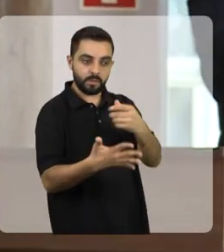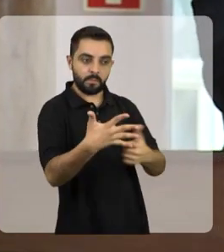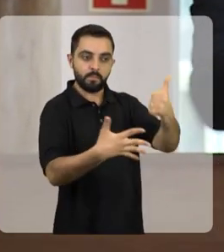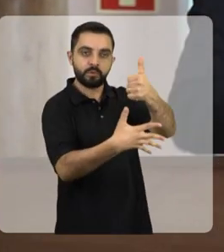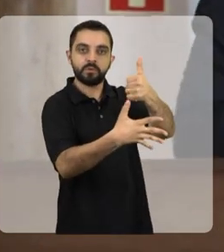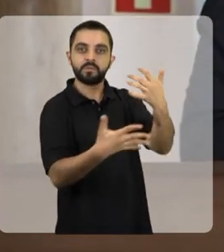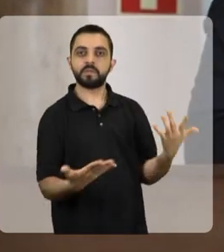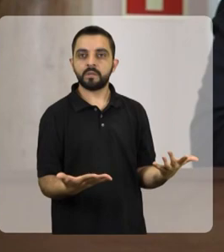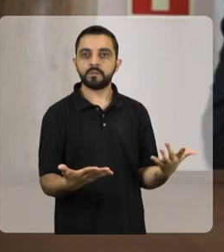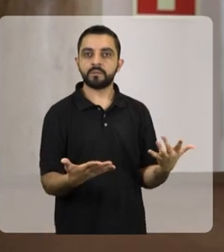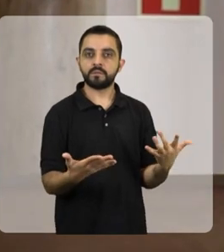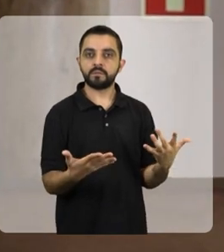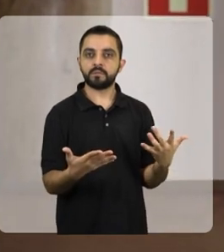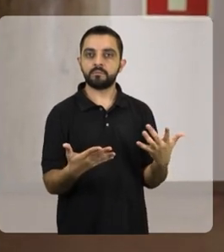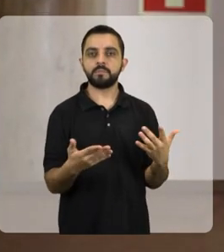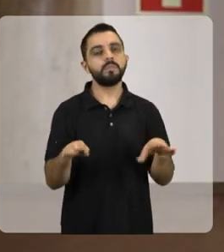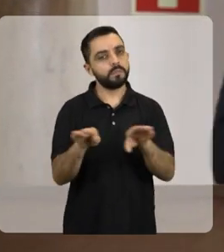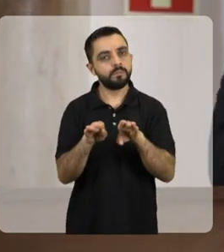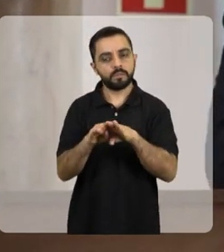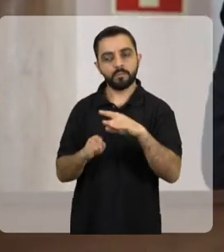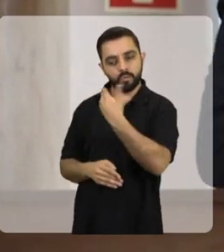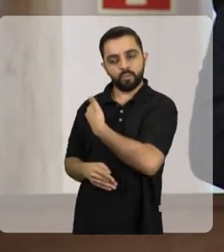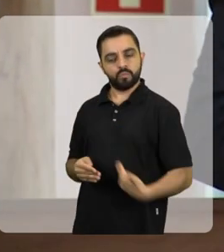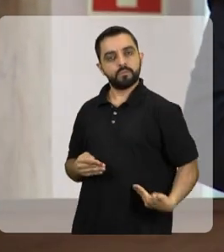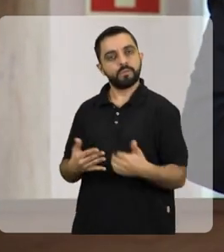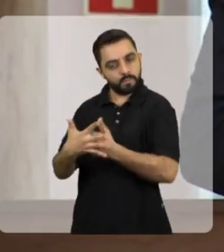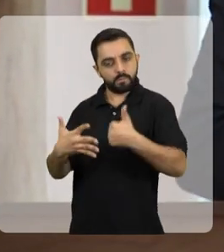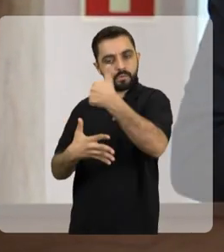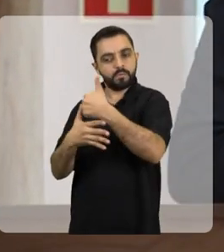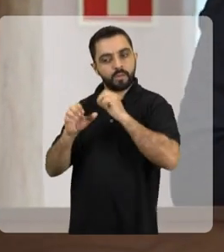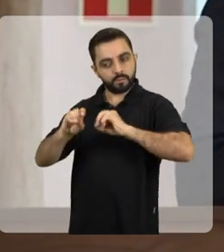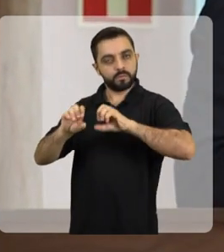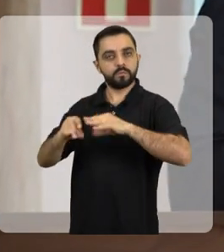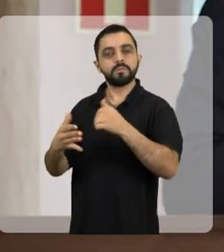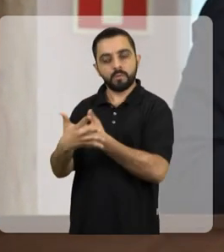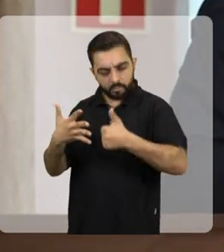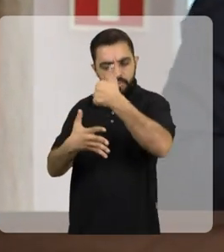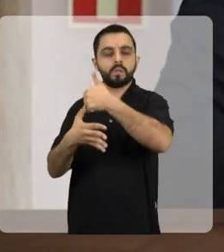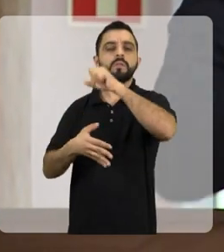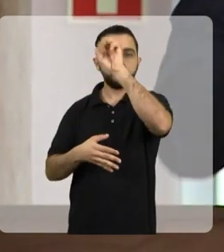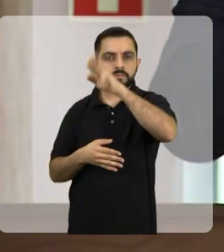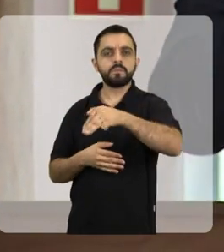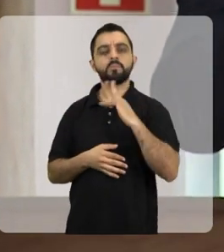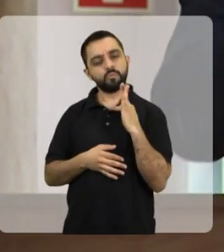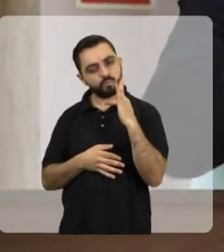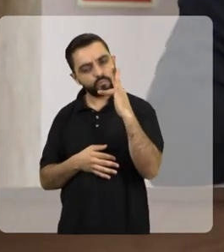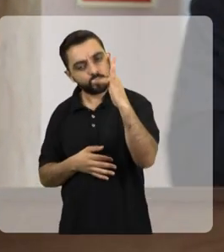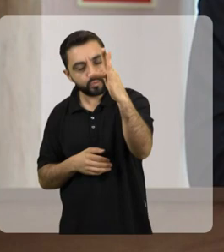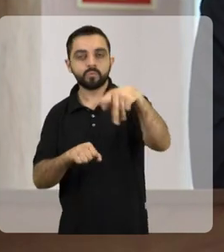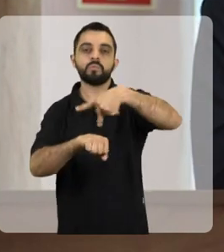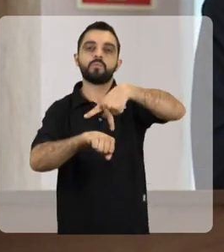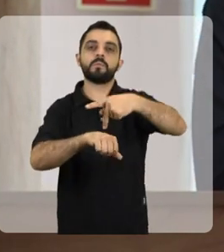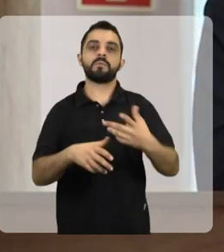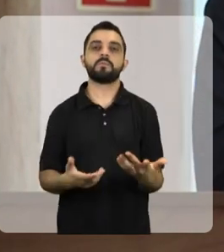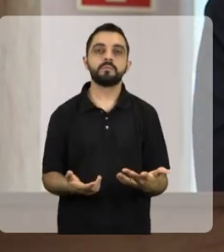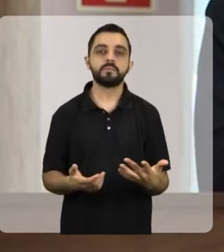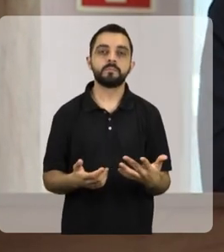prioritário. Assim como ele é prioritário na família, ele também é prioritário para um país, para um futuro de um país.